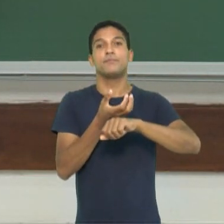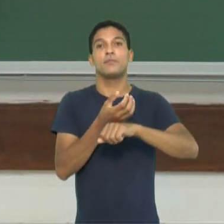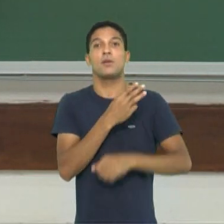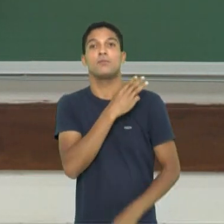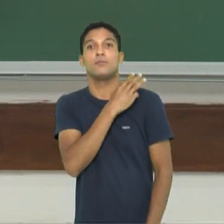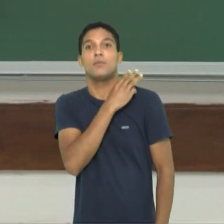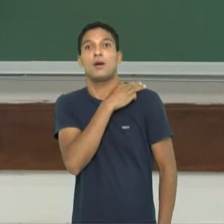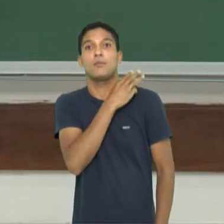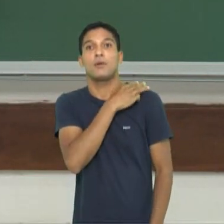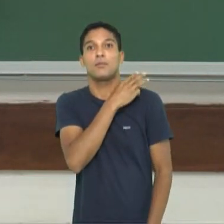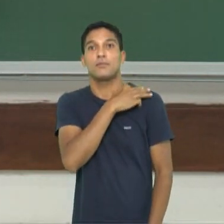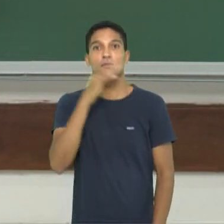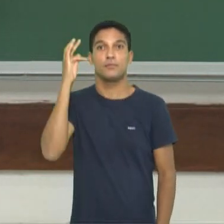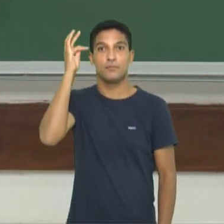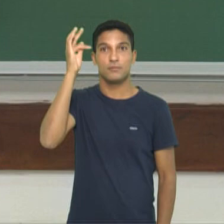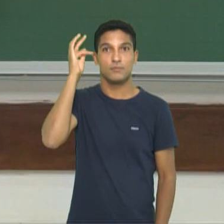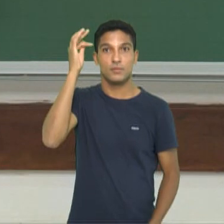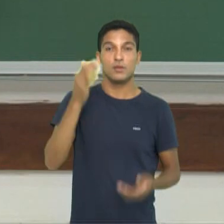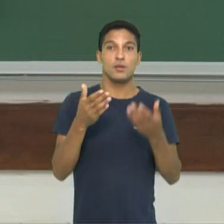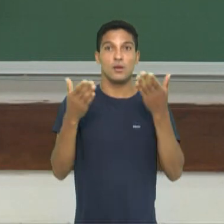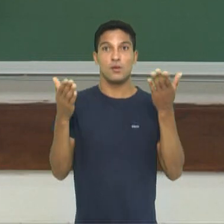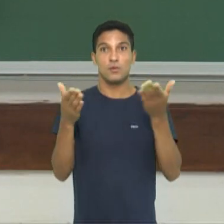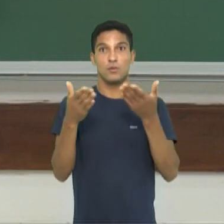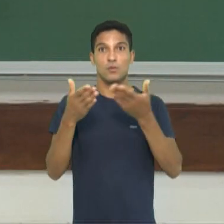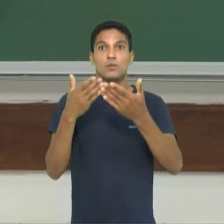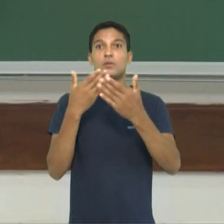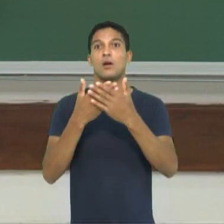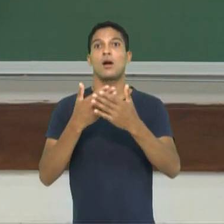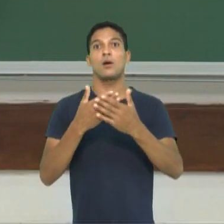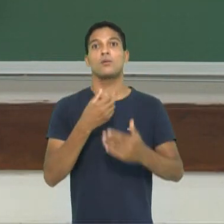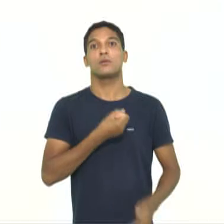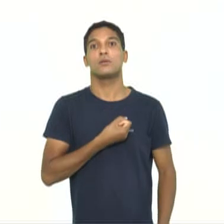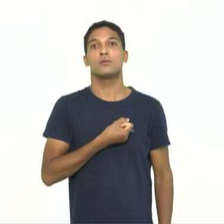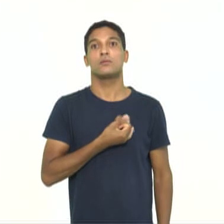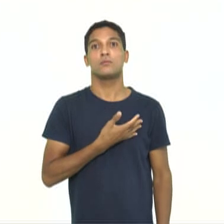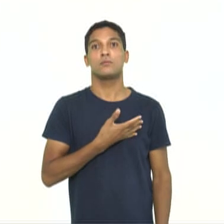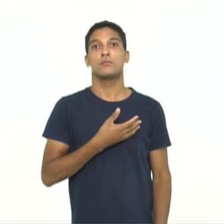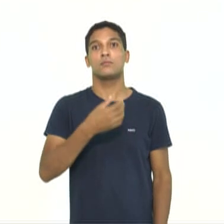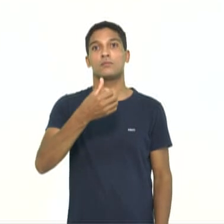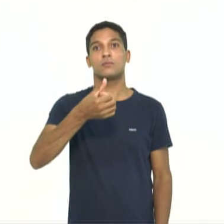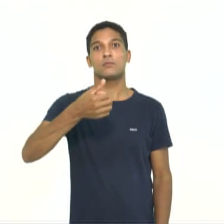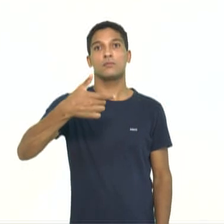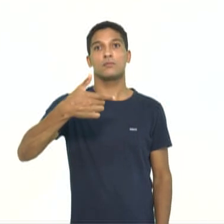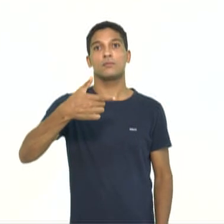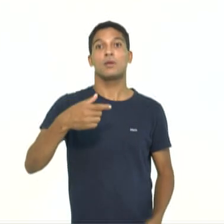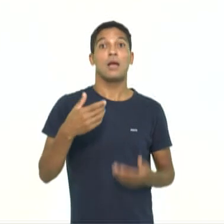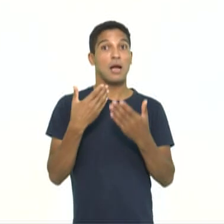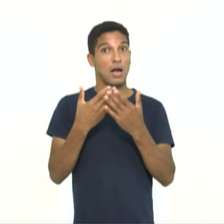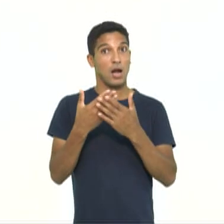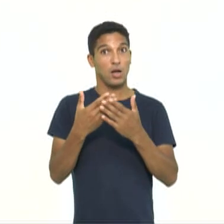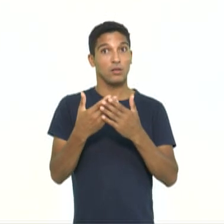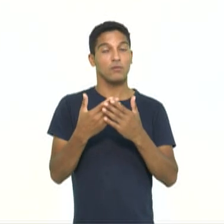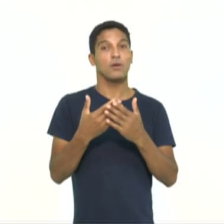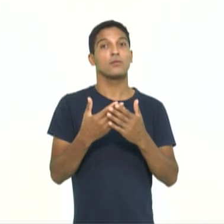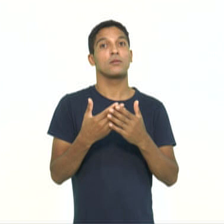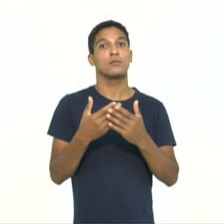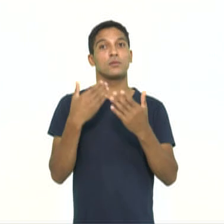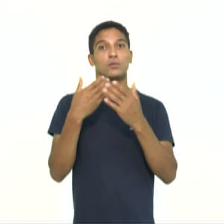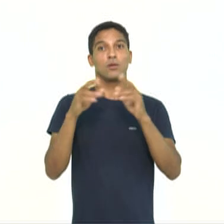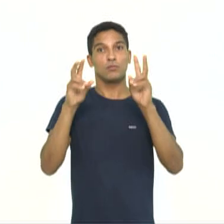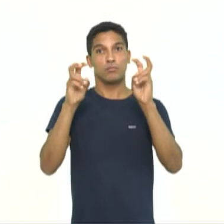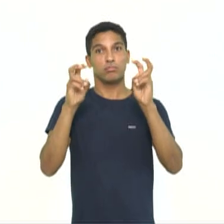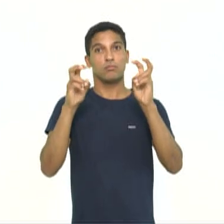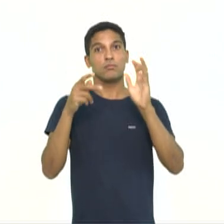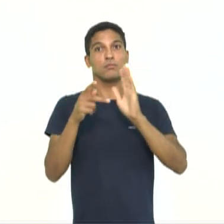aula de número 62 e nesta aula vamos estudar sobre Adorno e a indústria cultural, parte